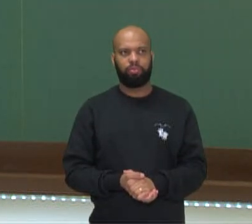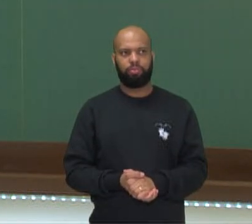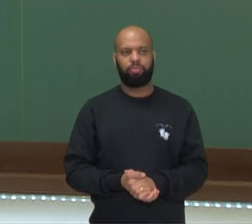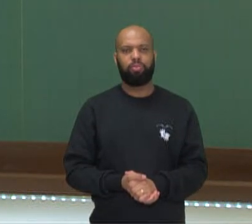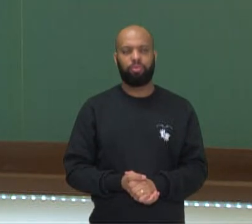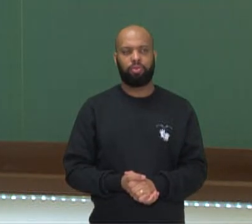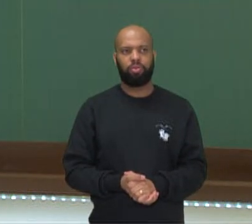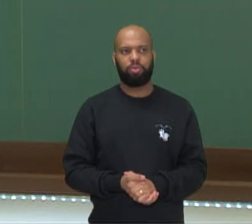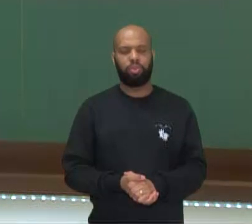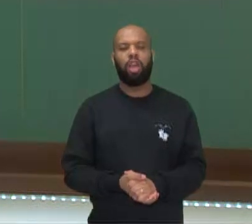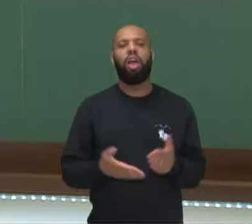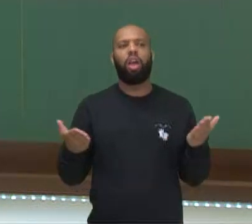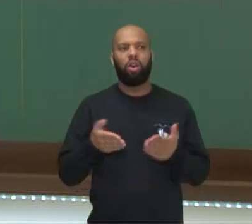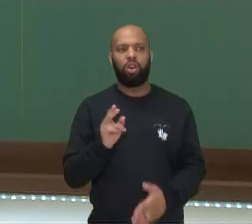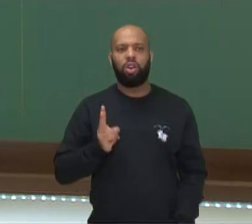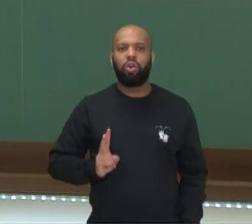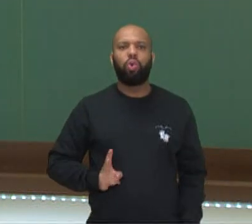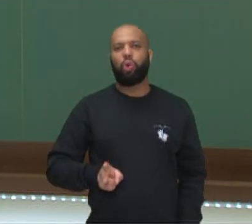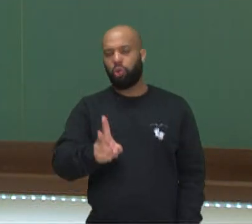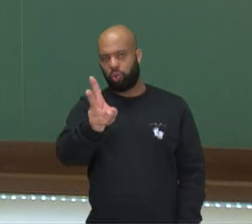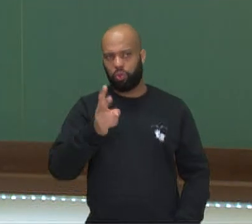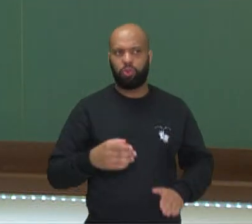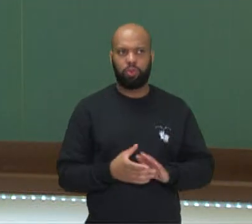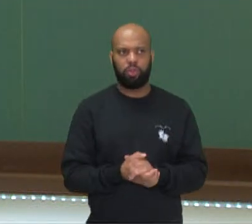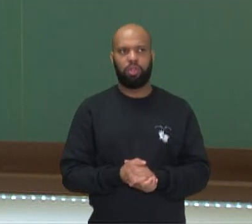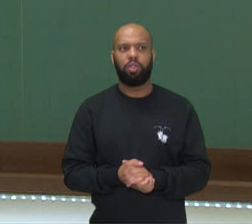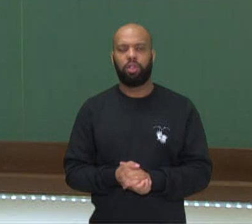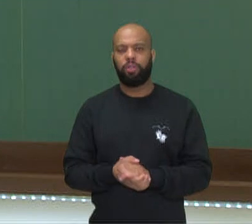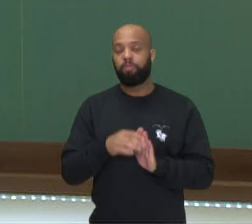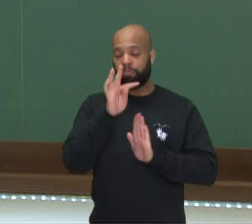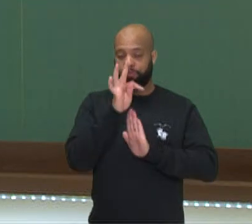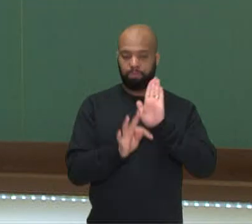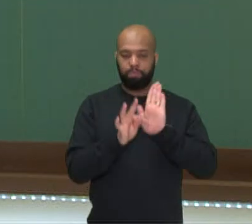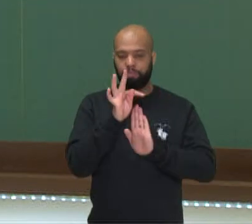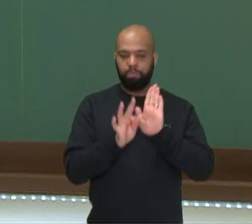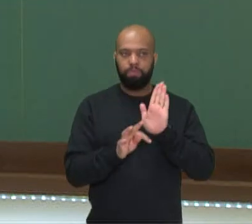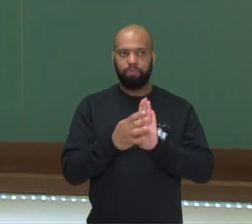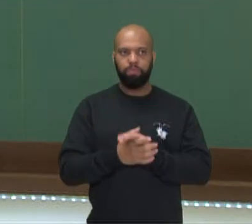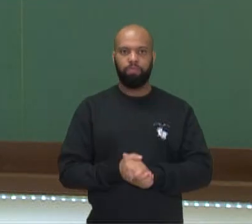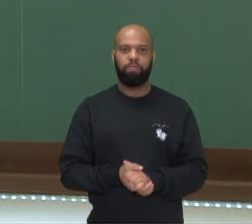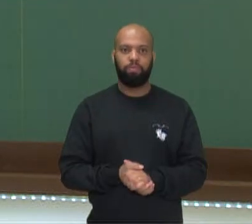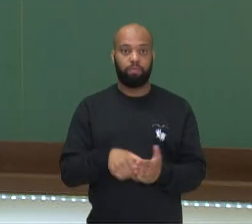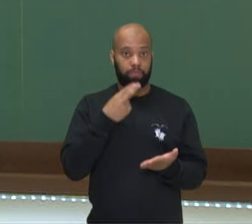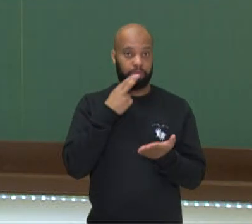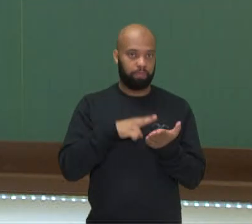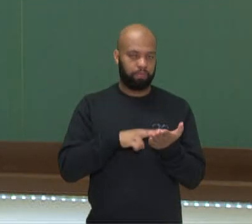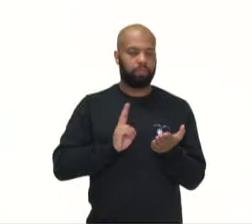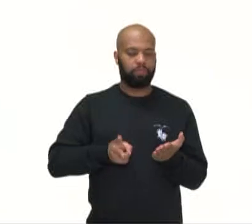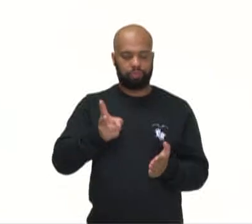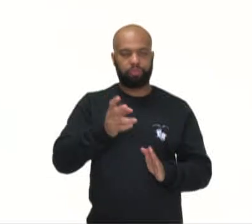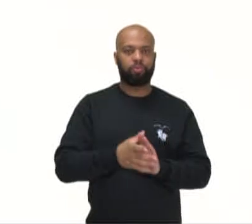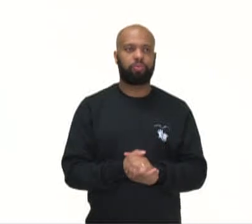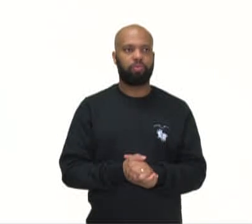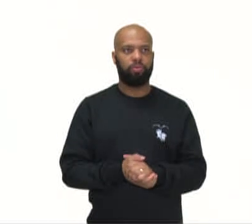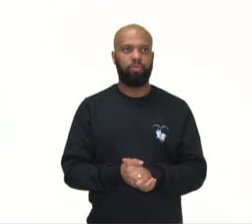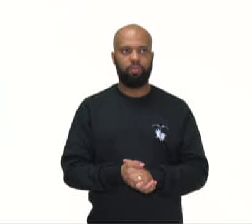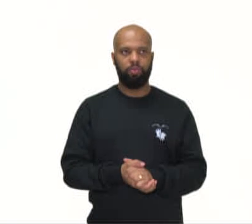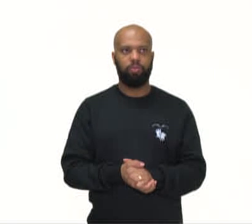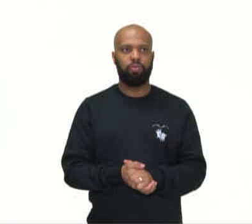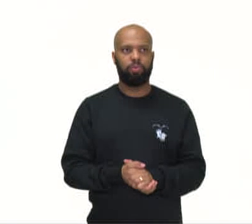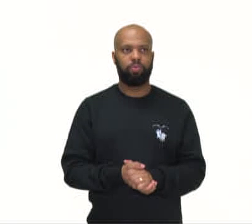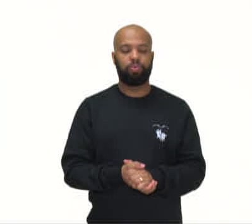E vamos dar a continuidade, né, no nosso texto da carta do leitor, né, a segunda